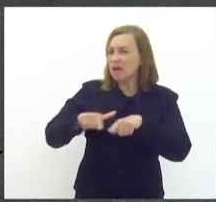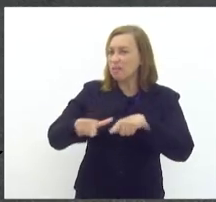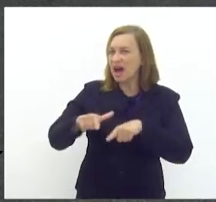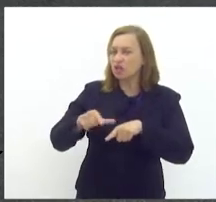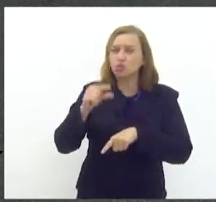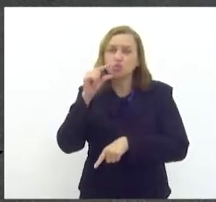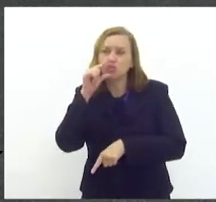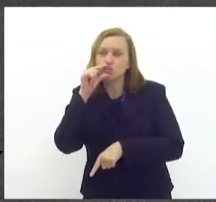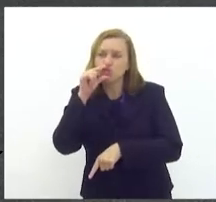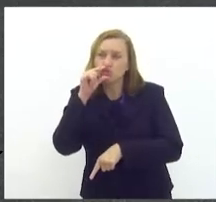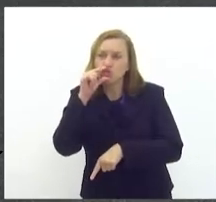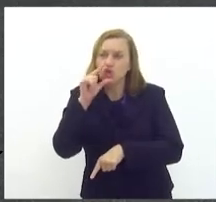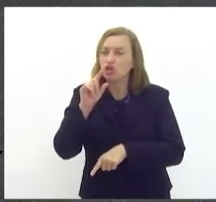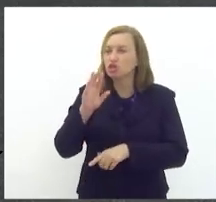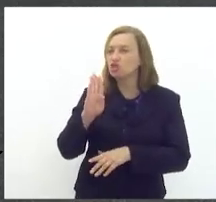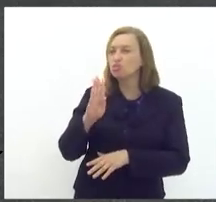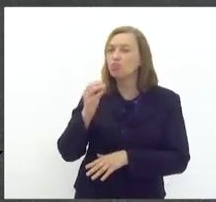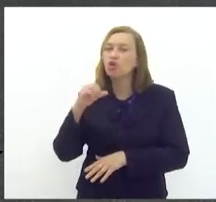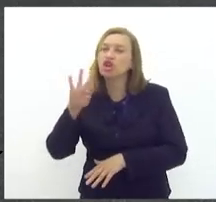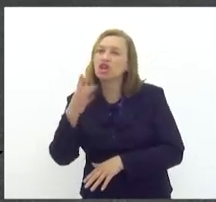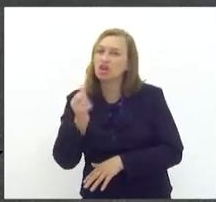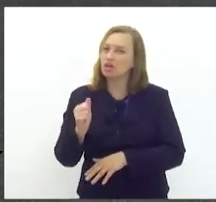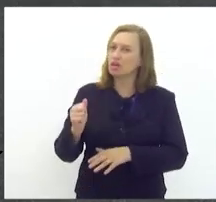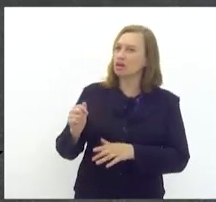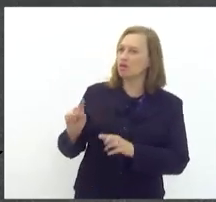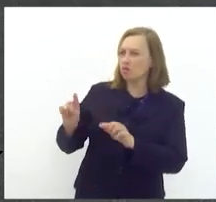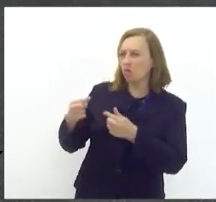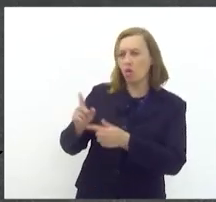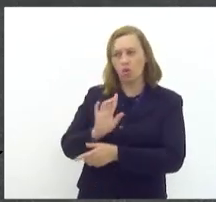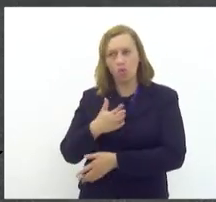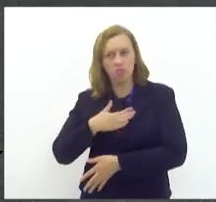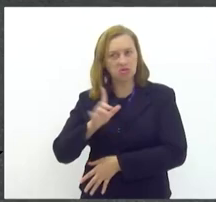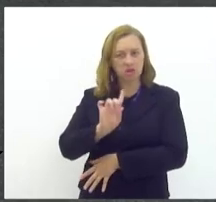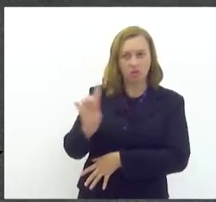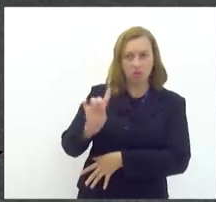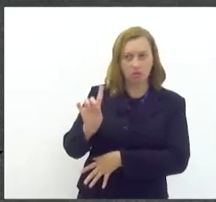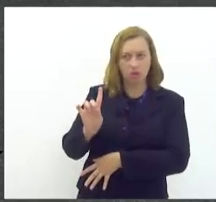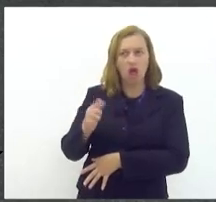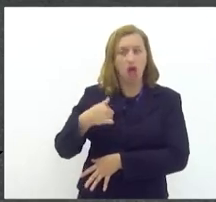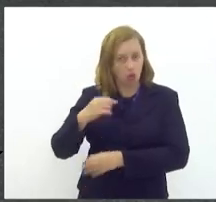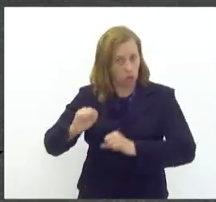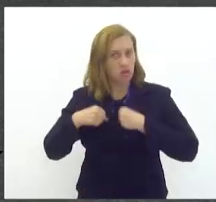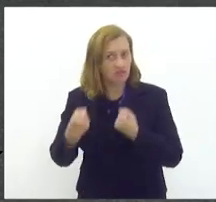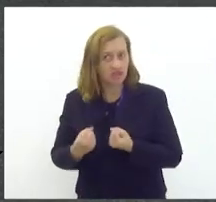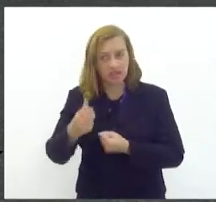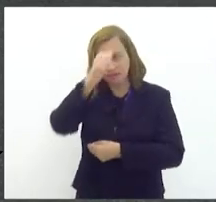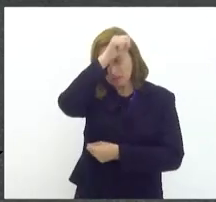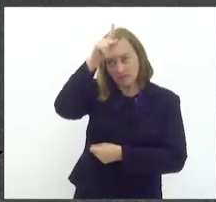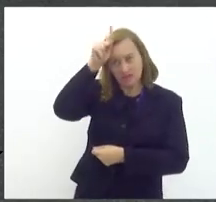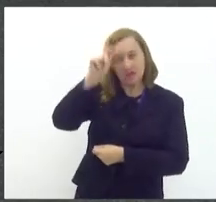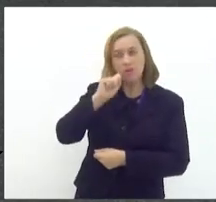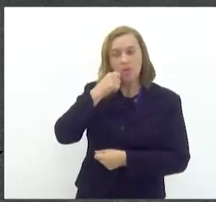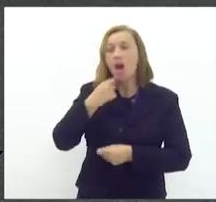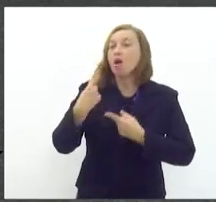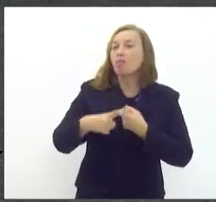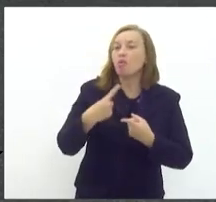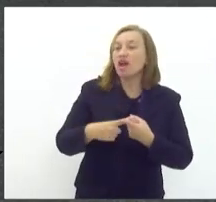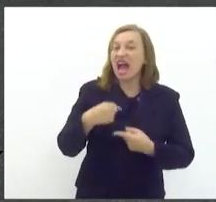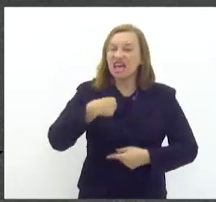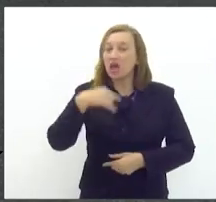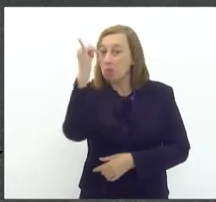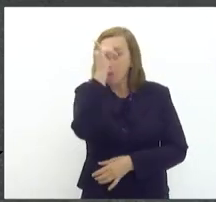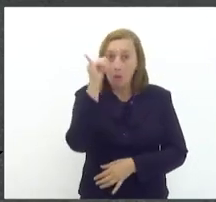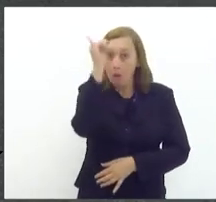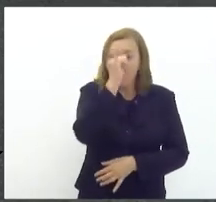esse tipo de conversa para cima de mim primeira coisa então tô defendendo o prefeito Eduardo Paes que aqui não tem bobo